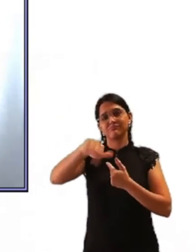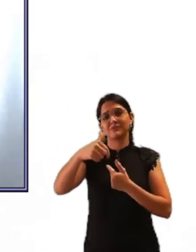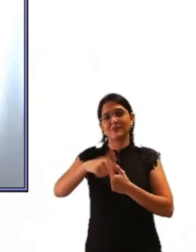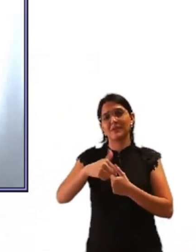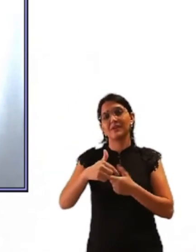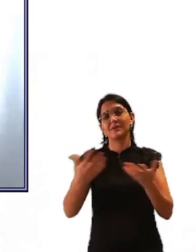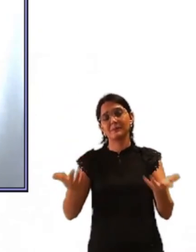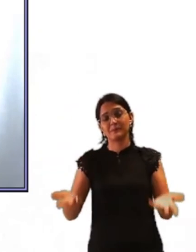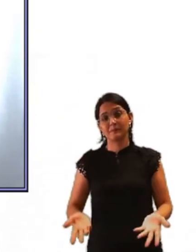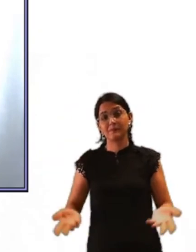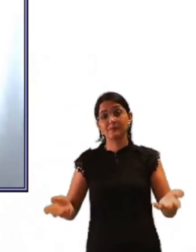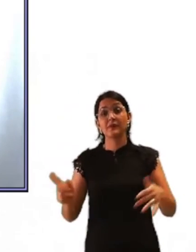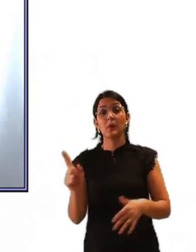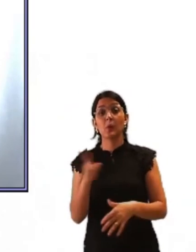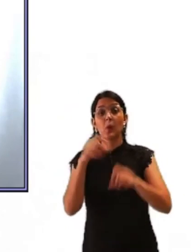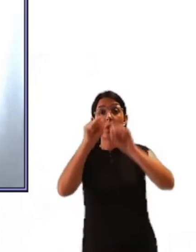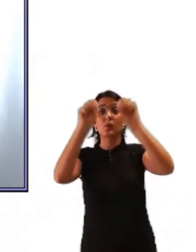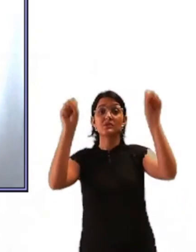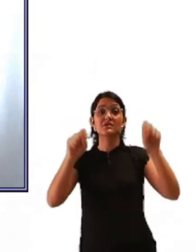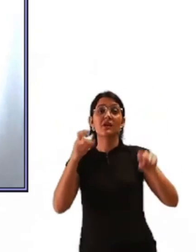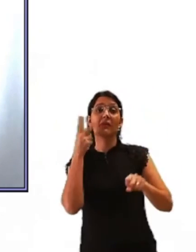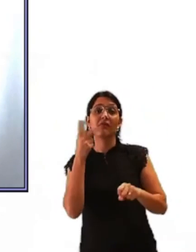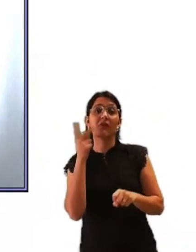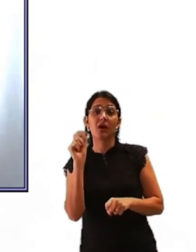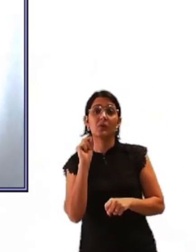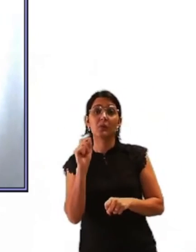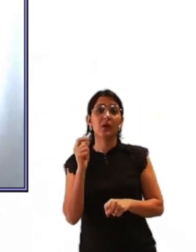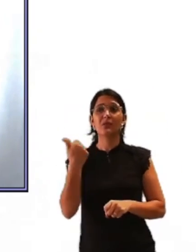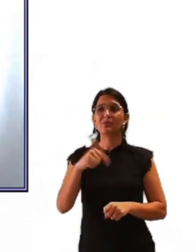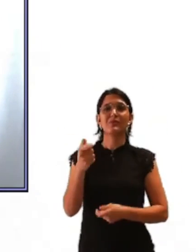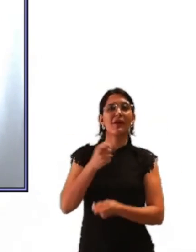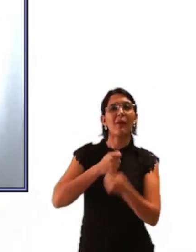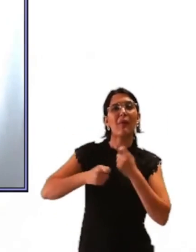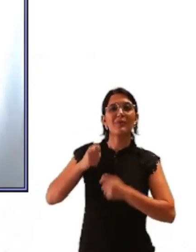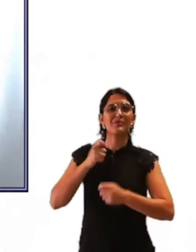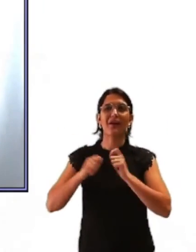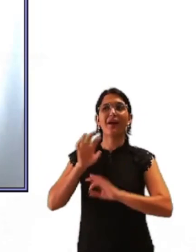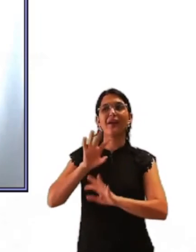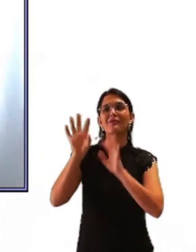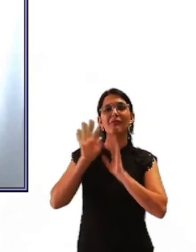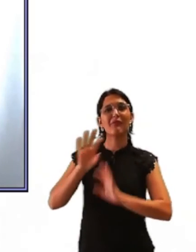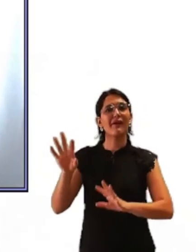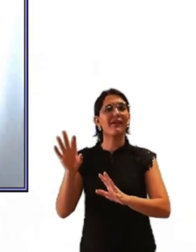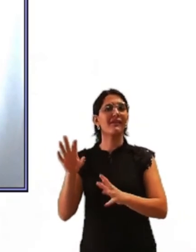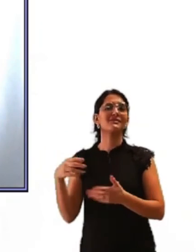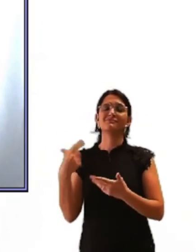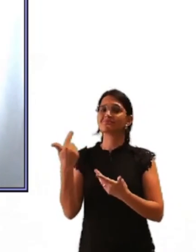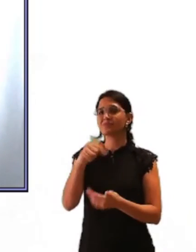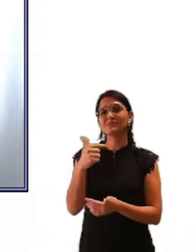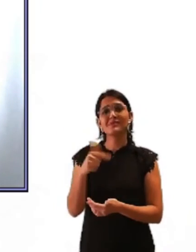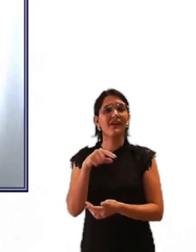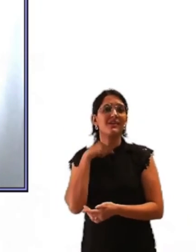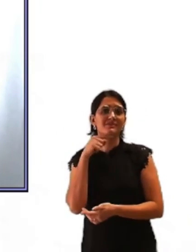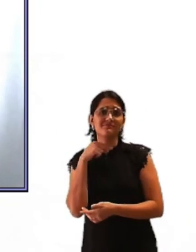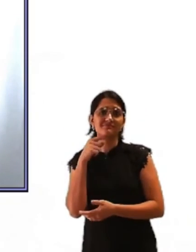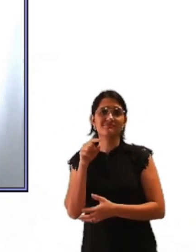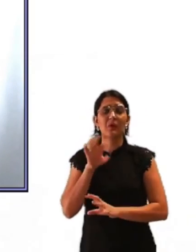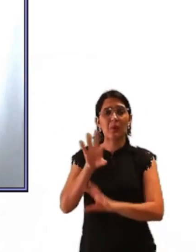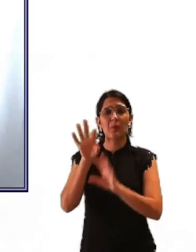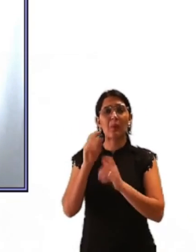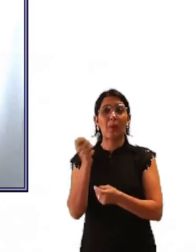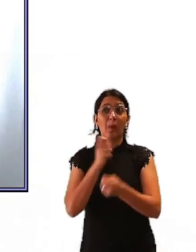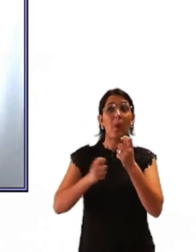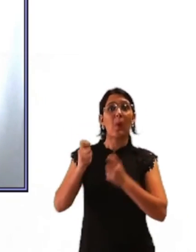gente não tem. E o sistema fala isso, olha, não tem como controlar esse subjetivismo, né? Exatamente por isso, ele não vai tratar do juiz